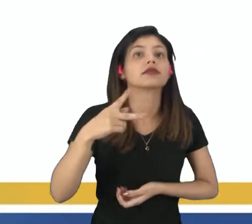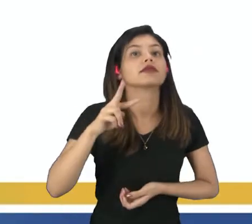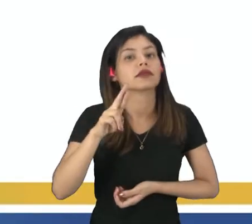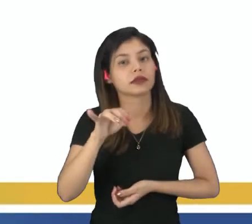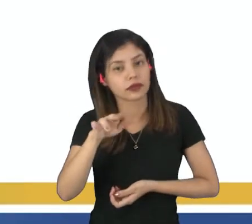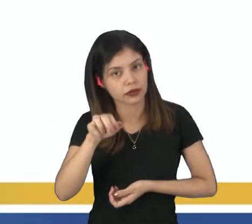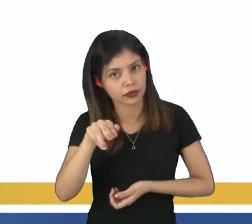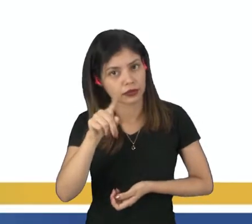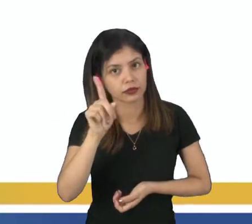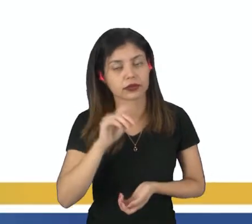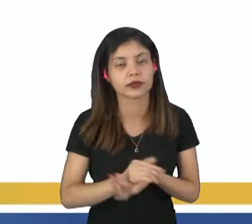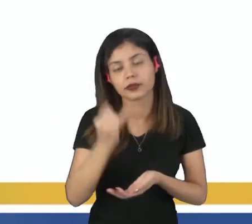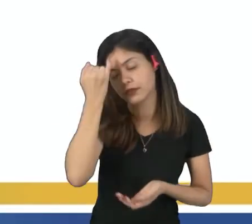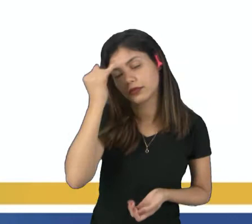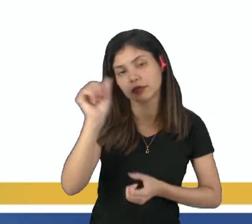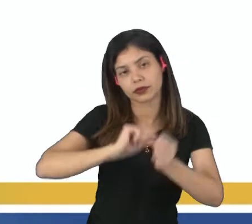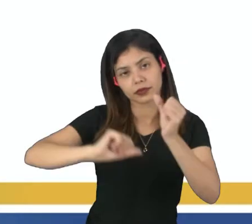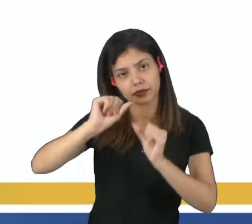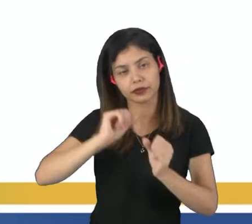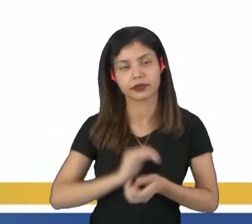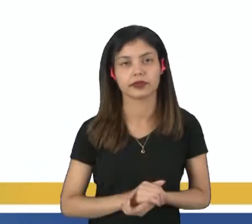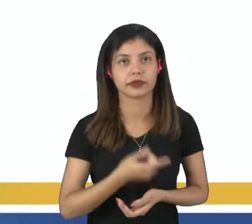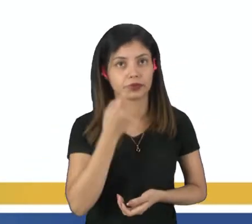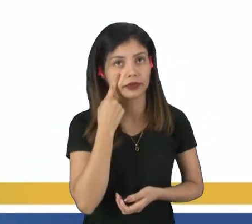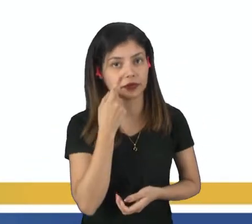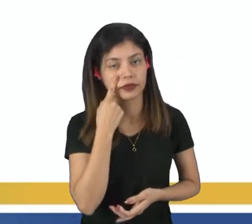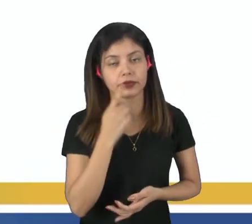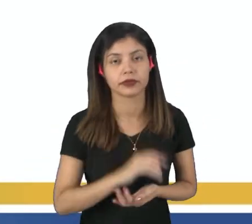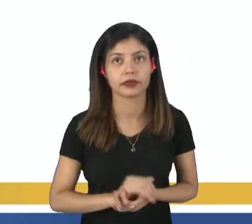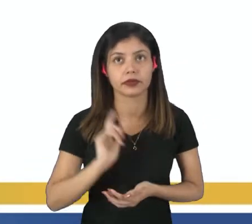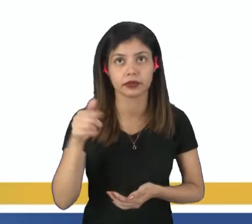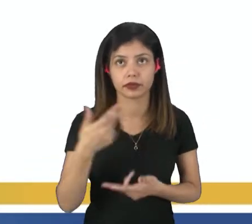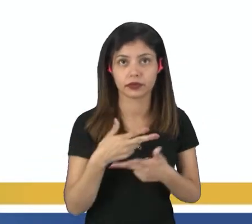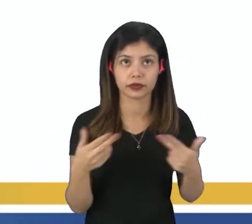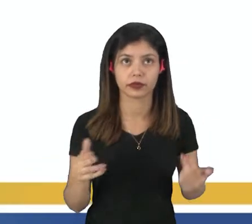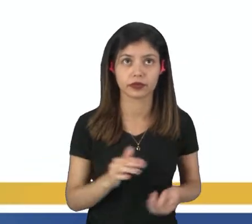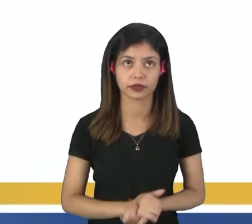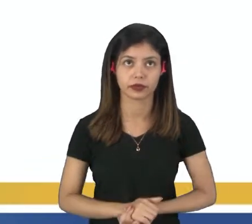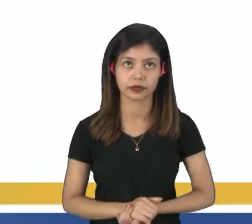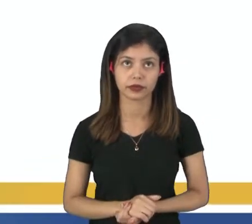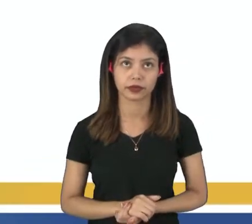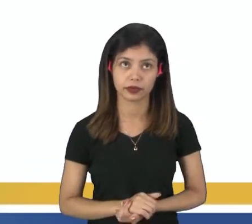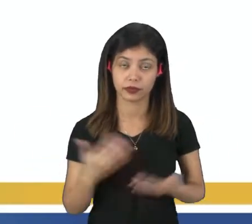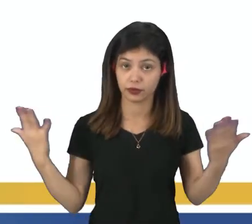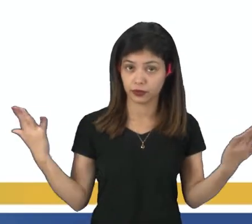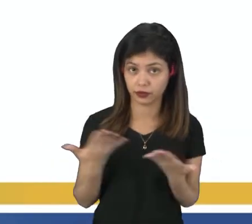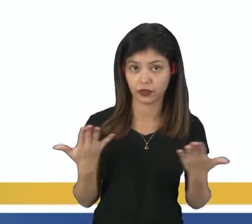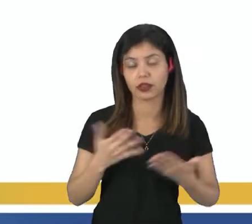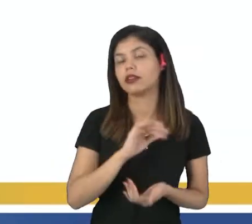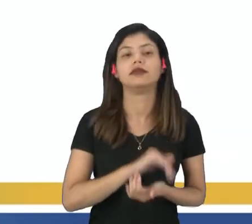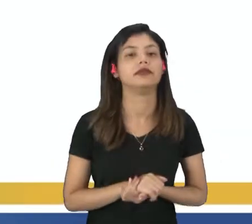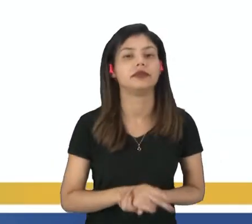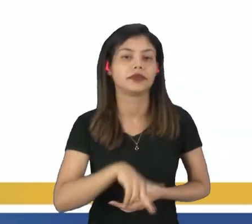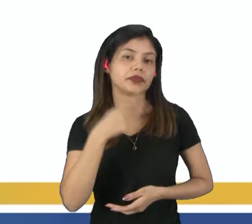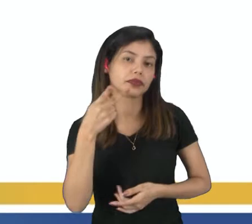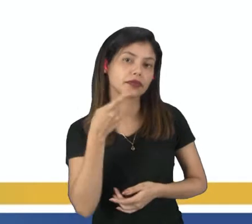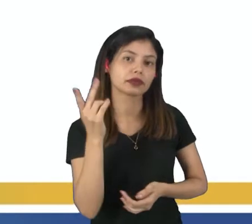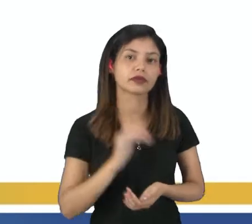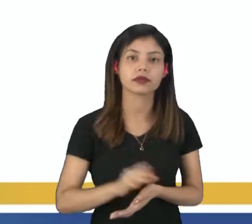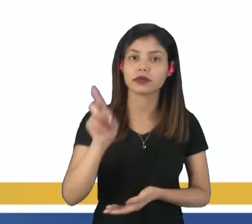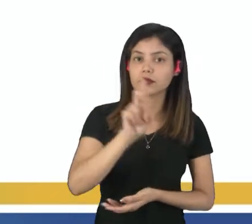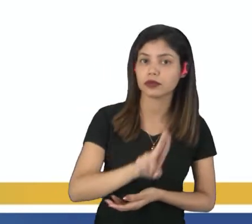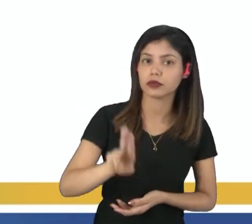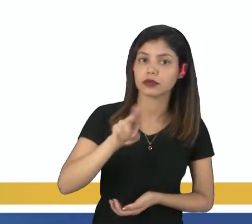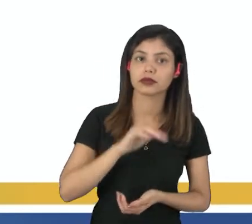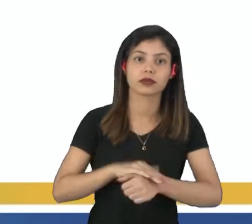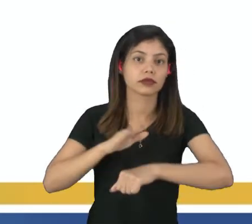porém. A ideia do que é contrário. Observe outras coisas. Agora, nós estamos falando sobre o uso